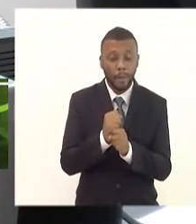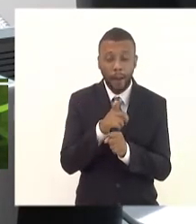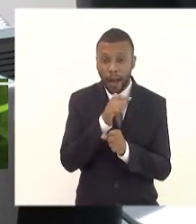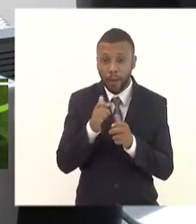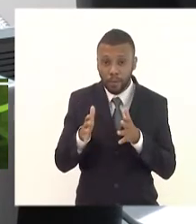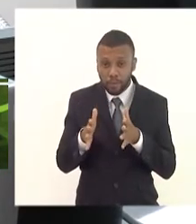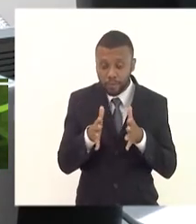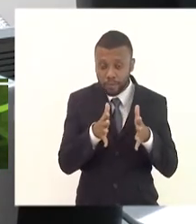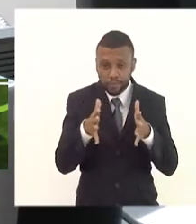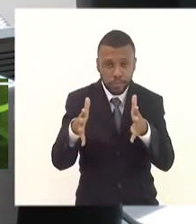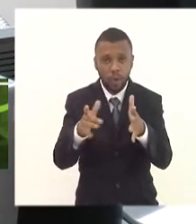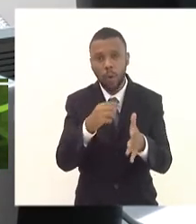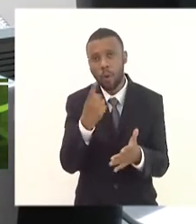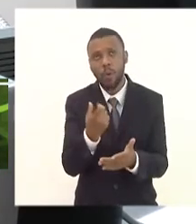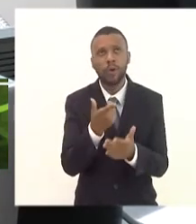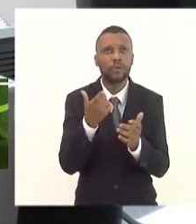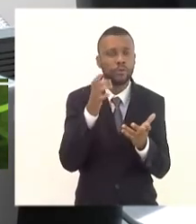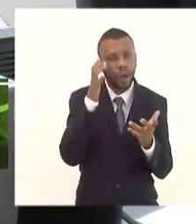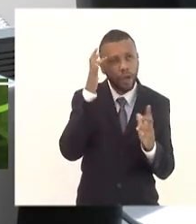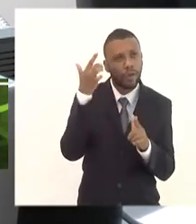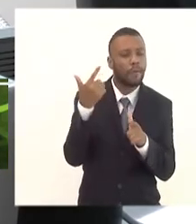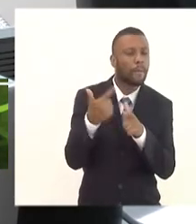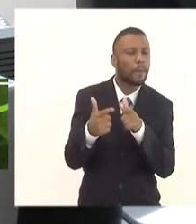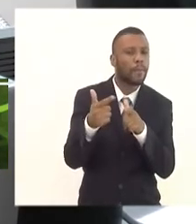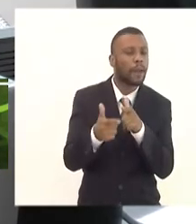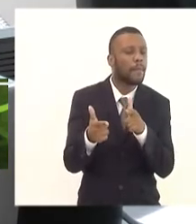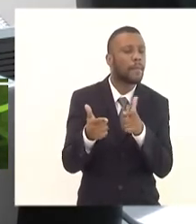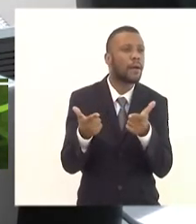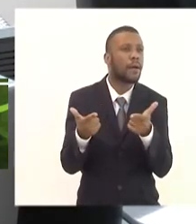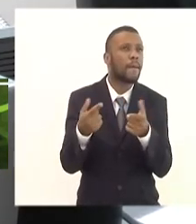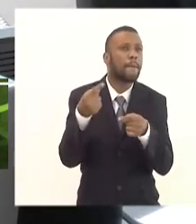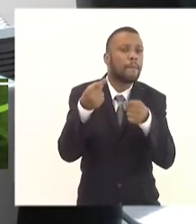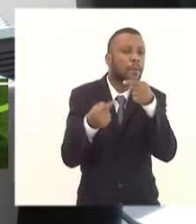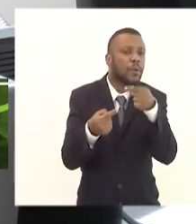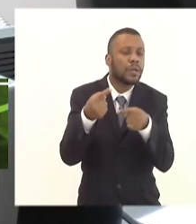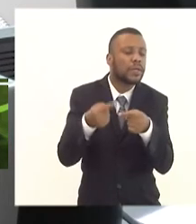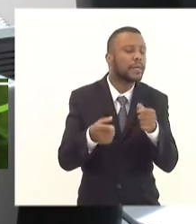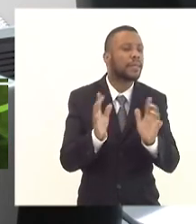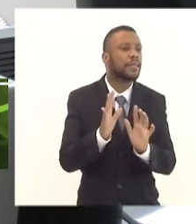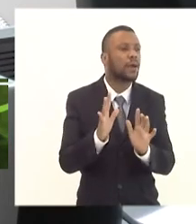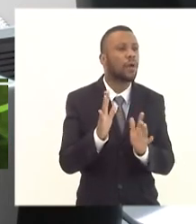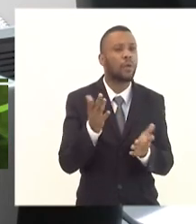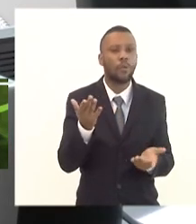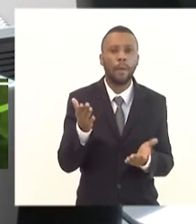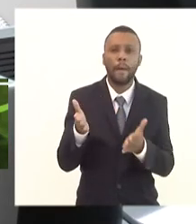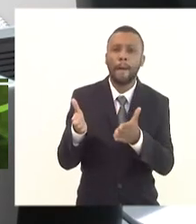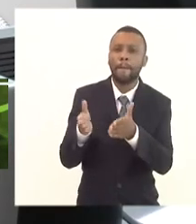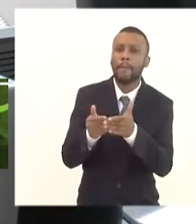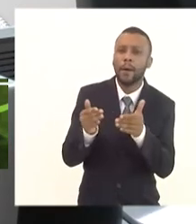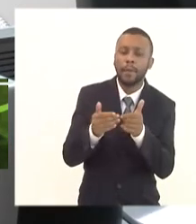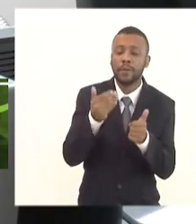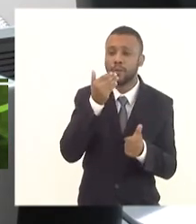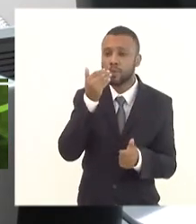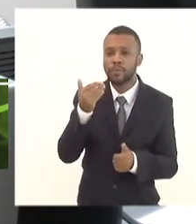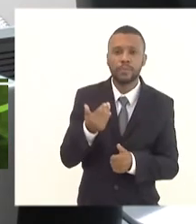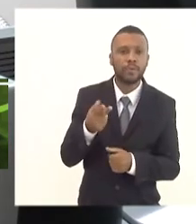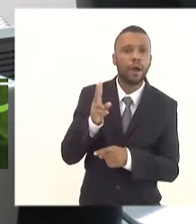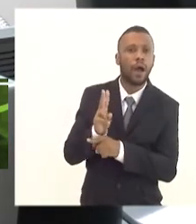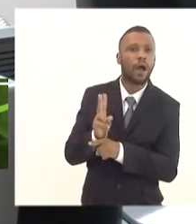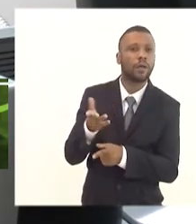a demanda, não vou chamar nem demanda política, demanda do peticionário?